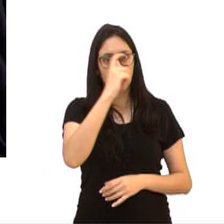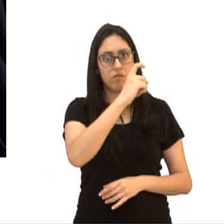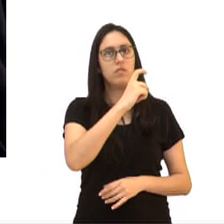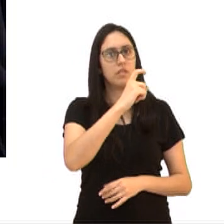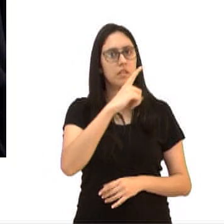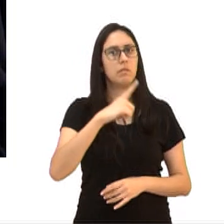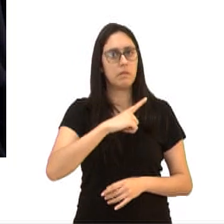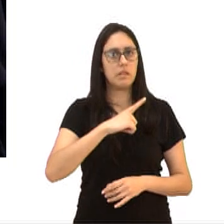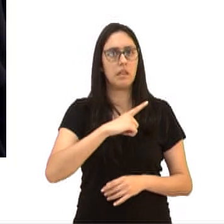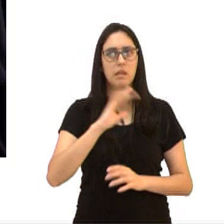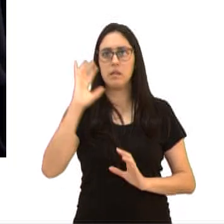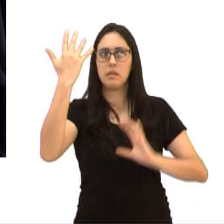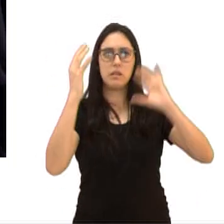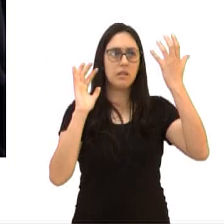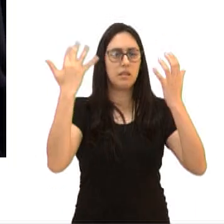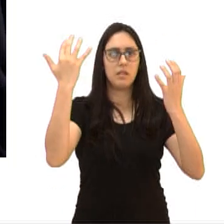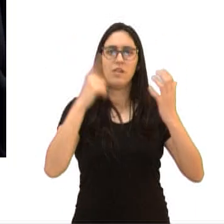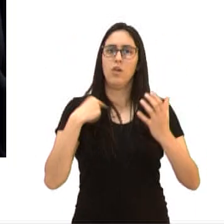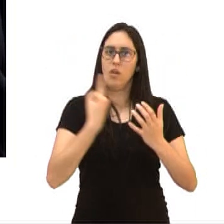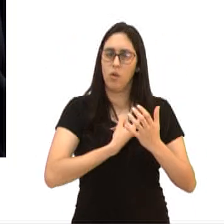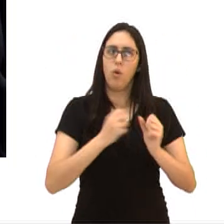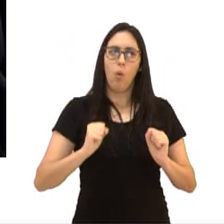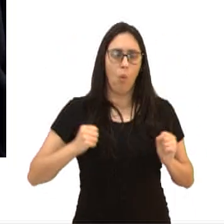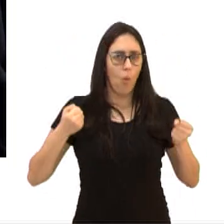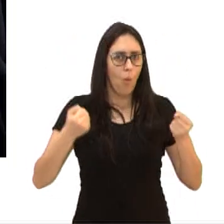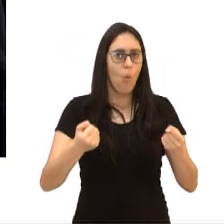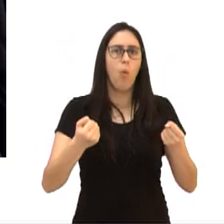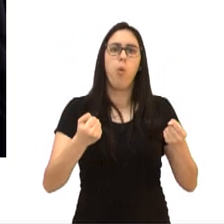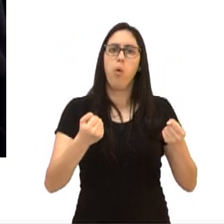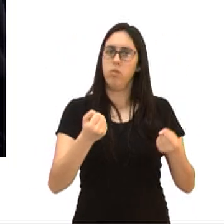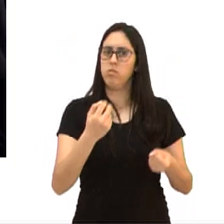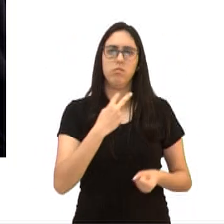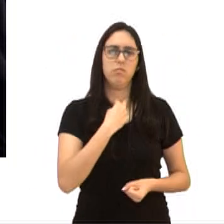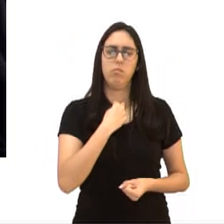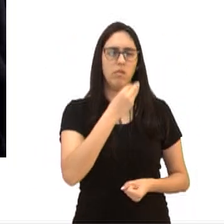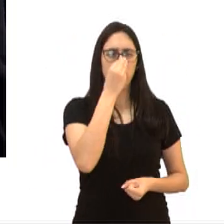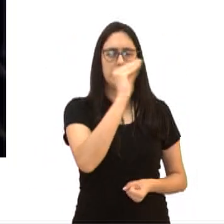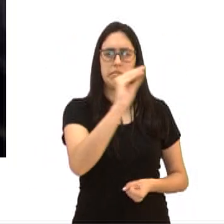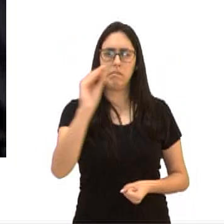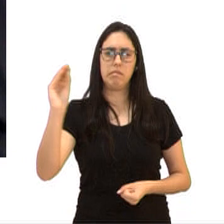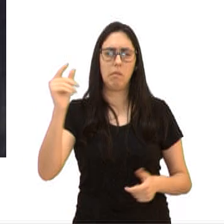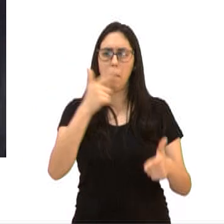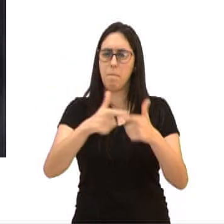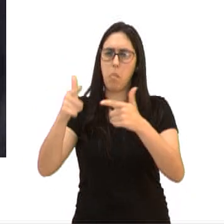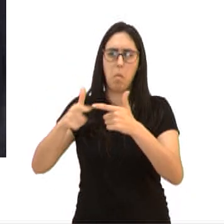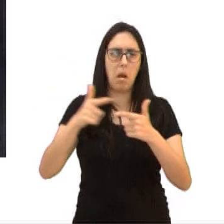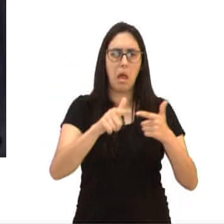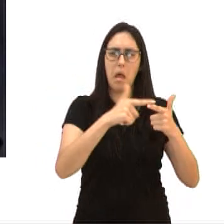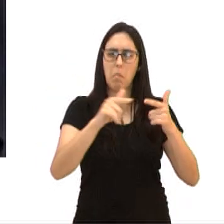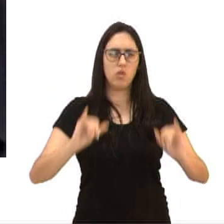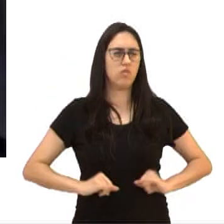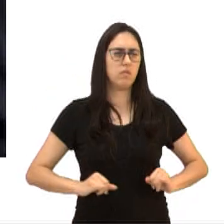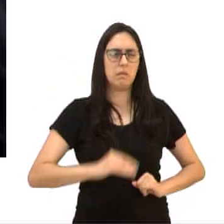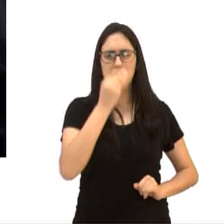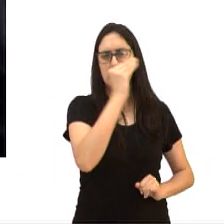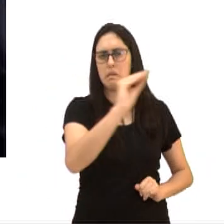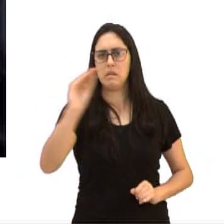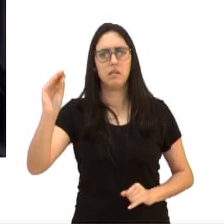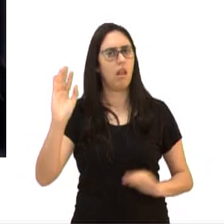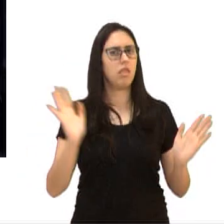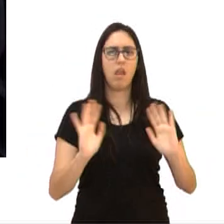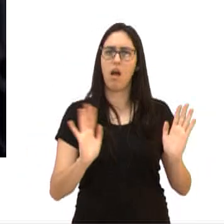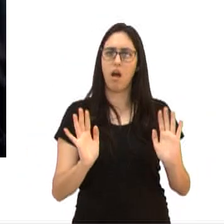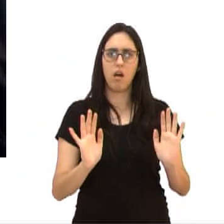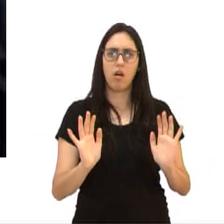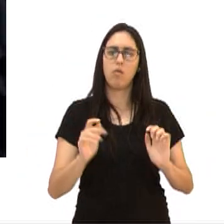chama para que nós não deixemos de olhar para as cruzes, para o sofrimento nos dias de hoje e